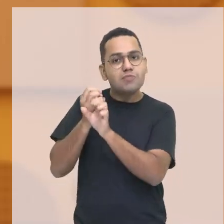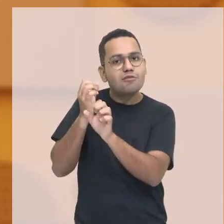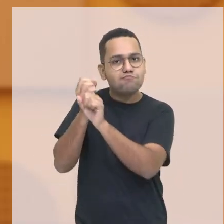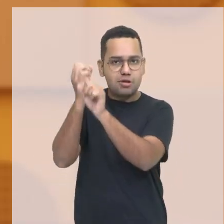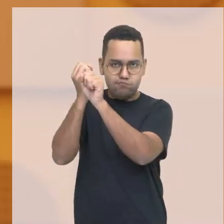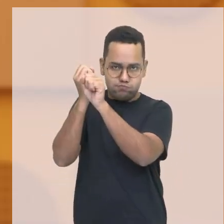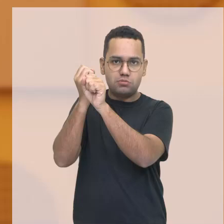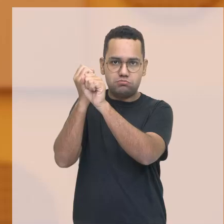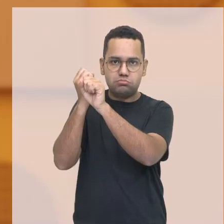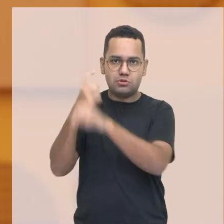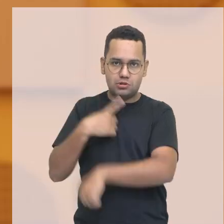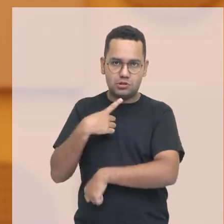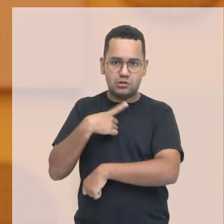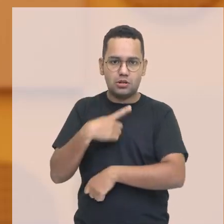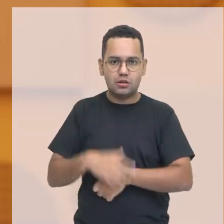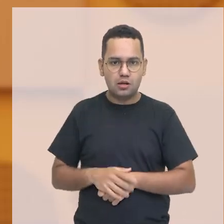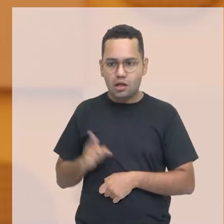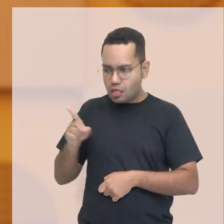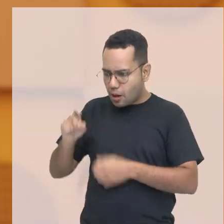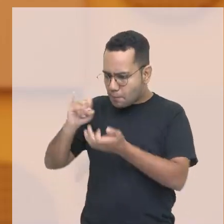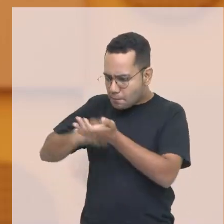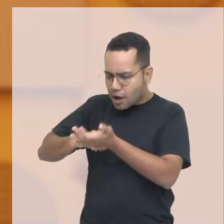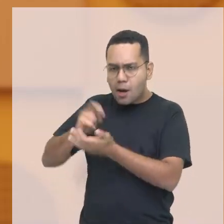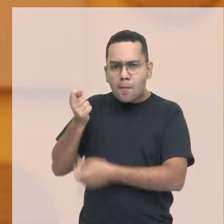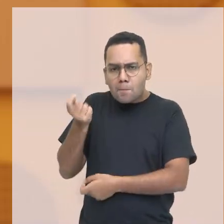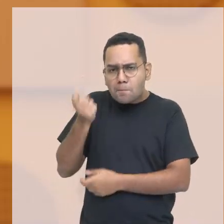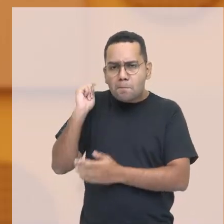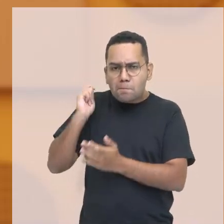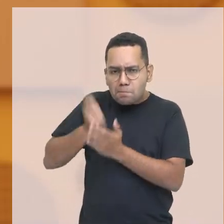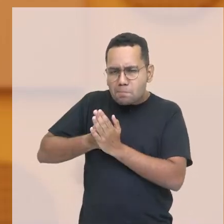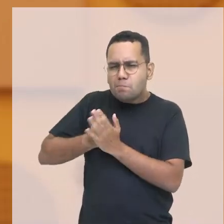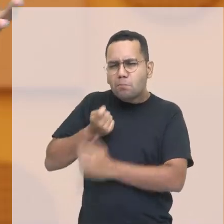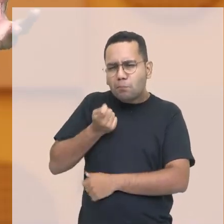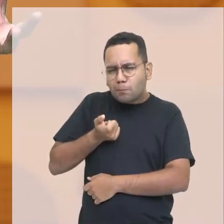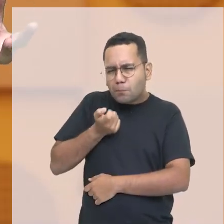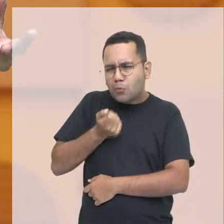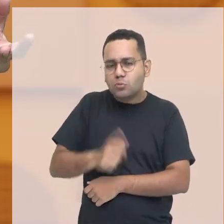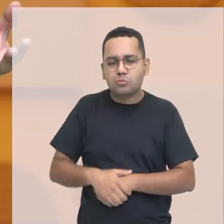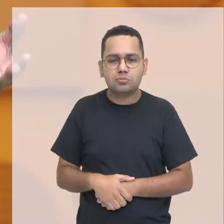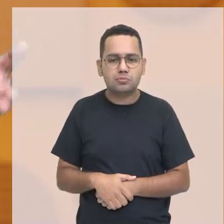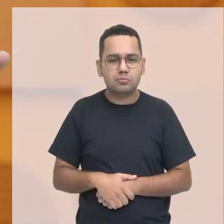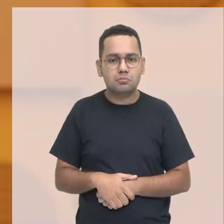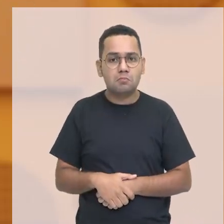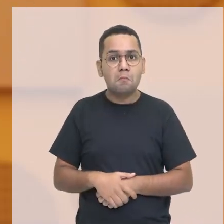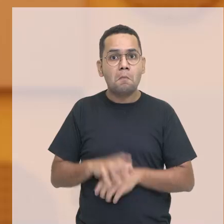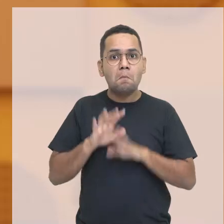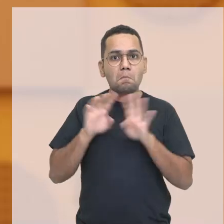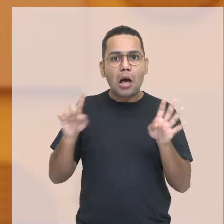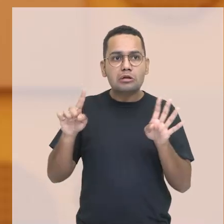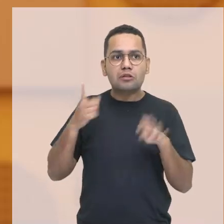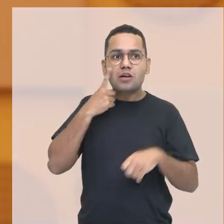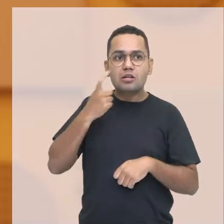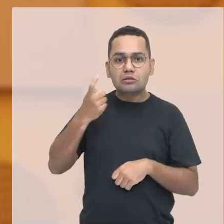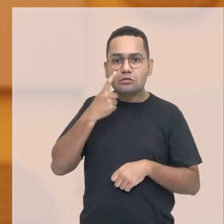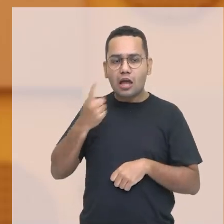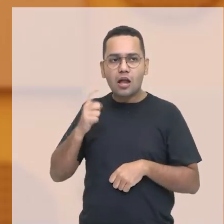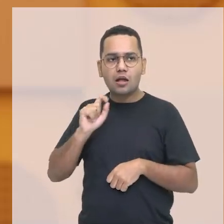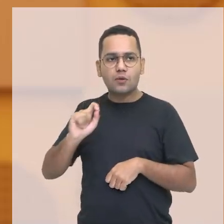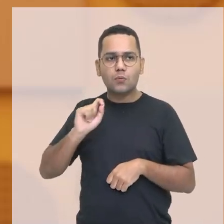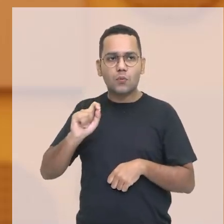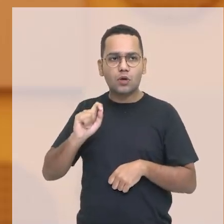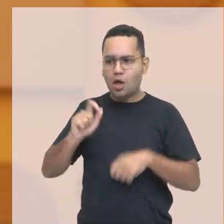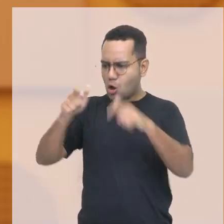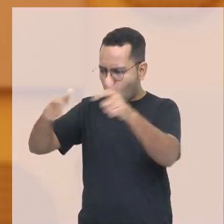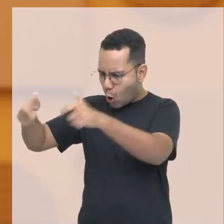Franca, tinham algumas isenções fiscais. Isso fez com que muitas empresas viessem para cá. Inclusive, o